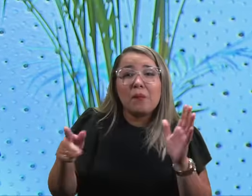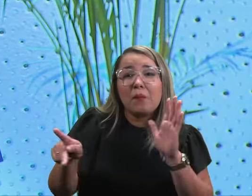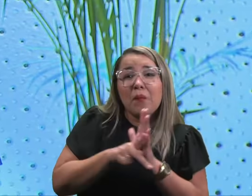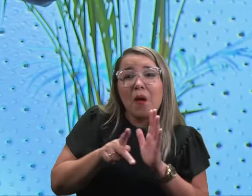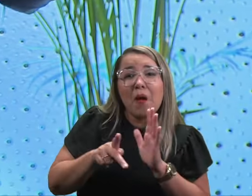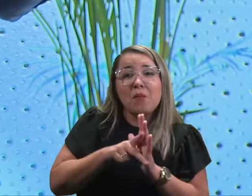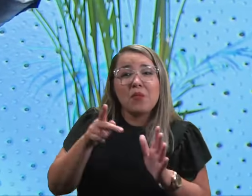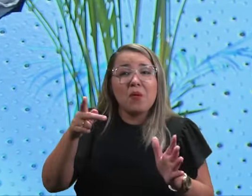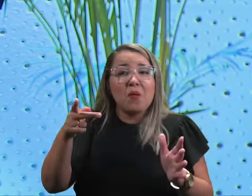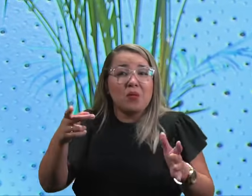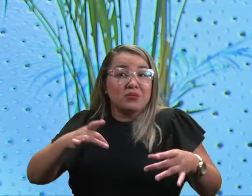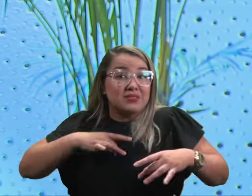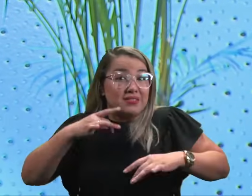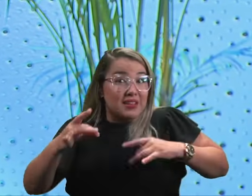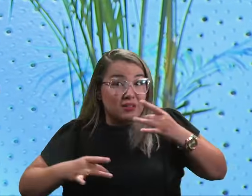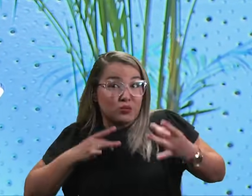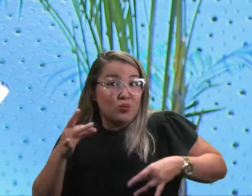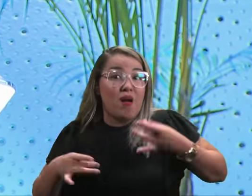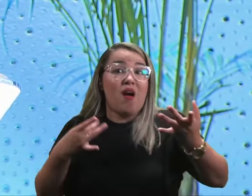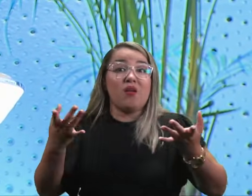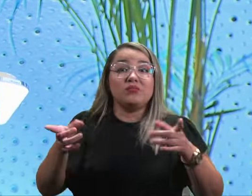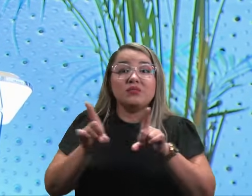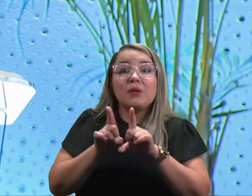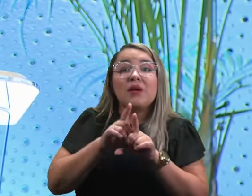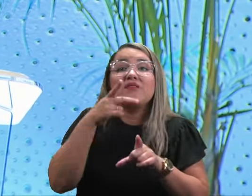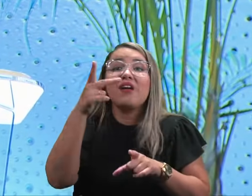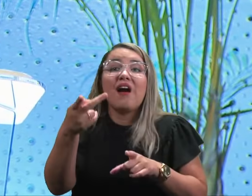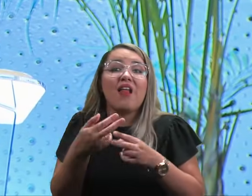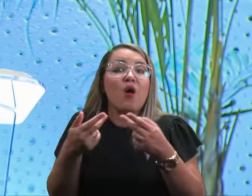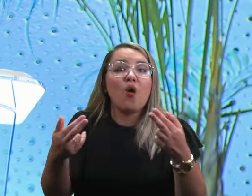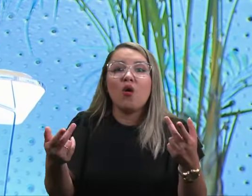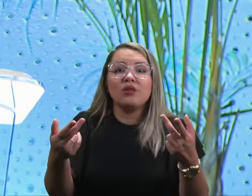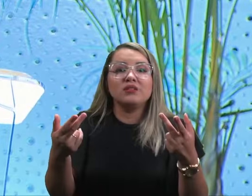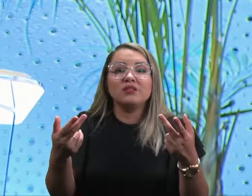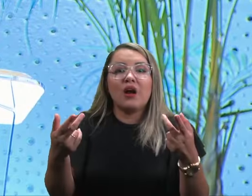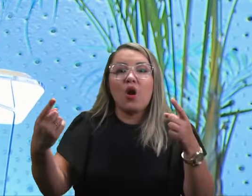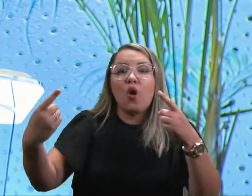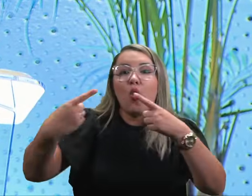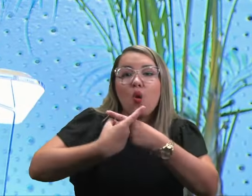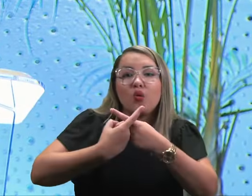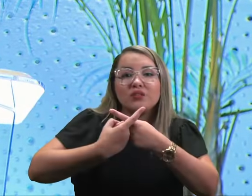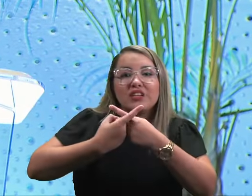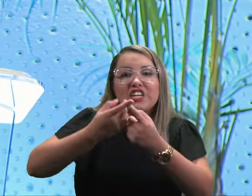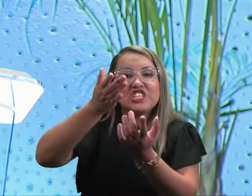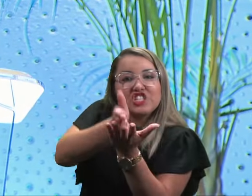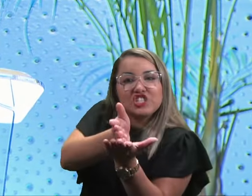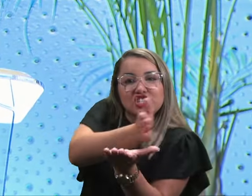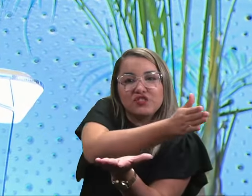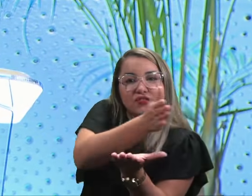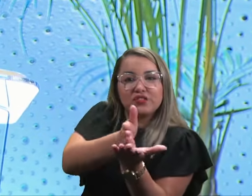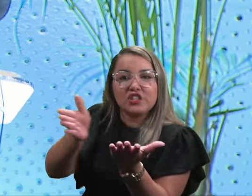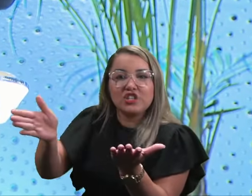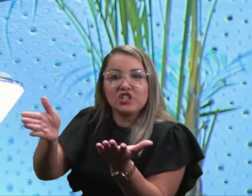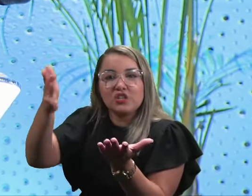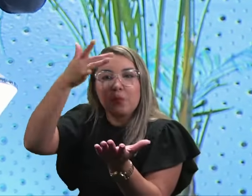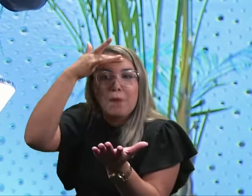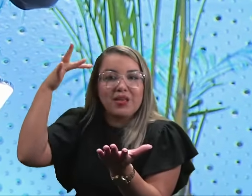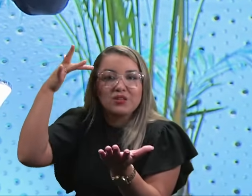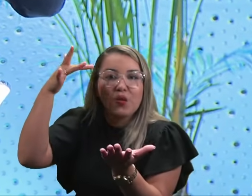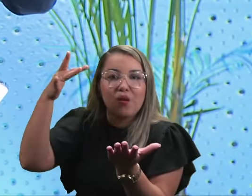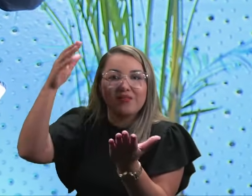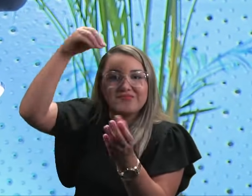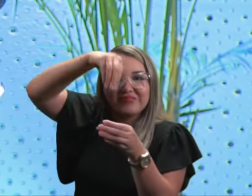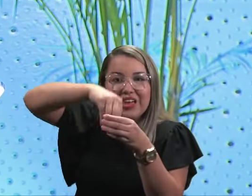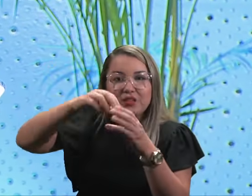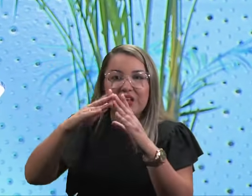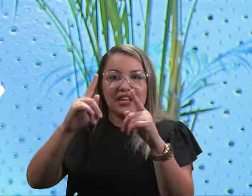sexual, e ele também fala daquilo que promove divisão entre os irmãos. Você percebeu claramente ali